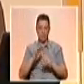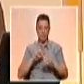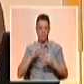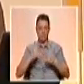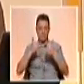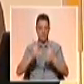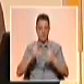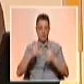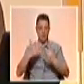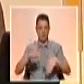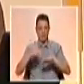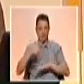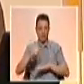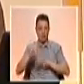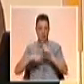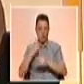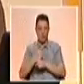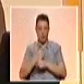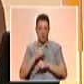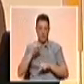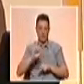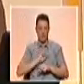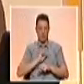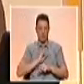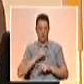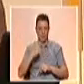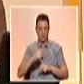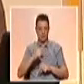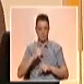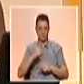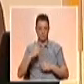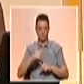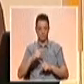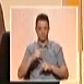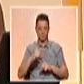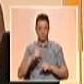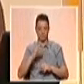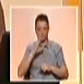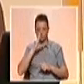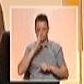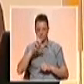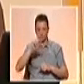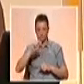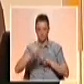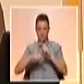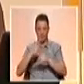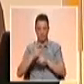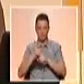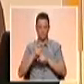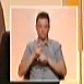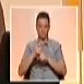Mas temos outras questões, temos, por exemplo, esta nossa tendência de artificialização das margens, que também depois impede